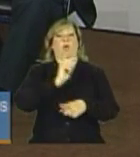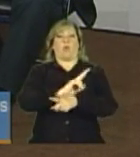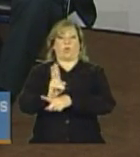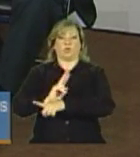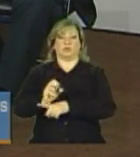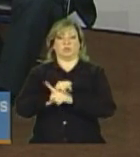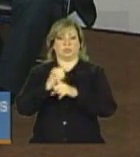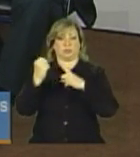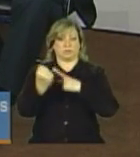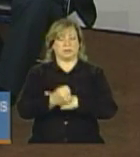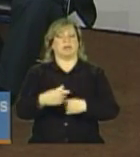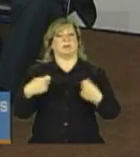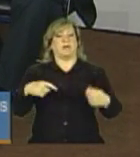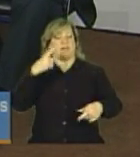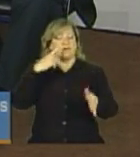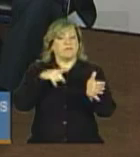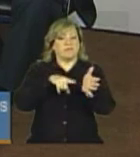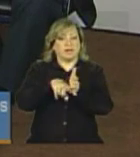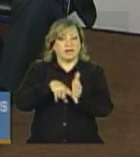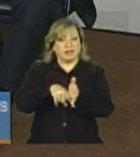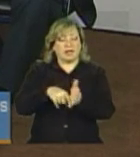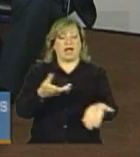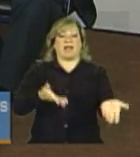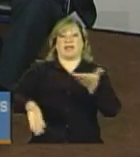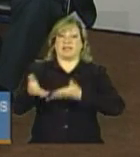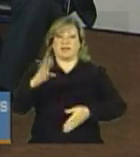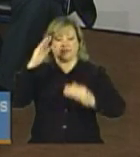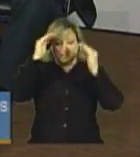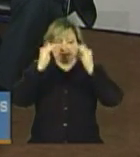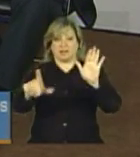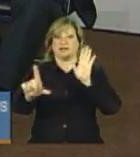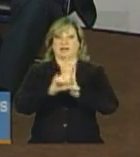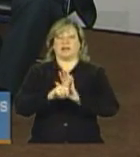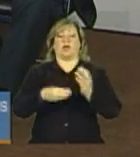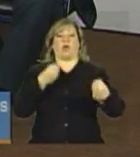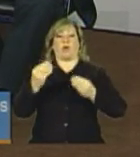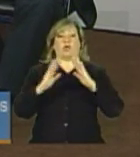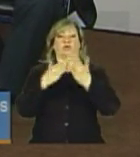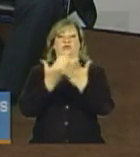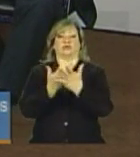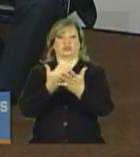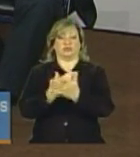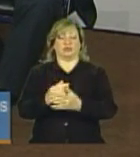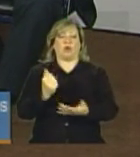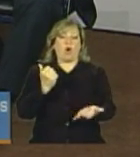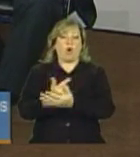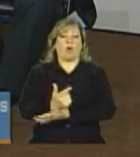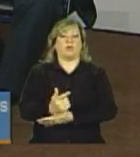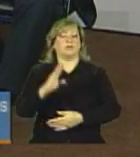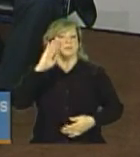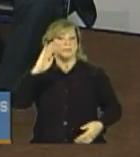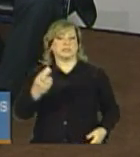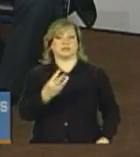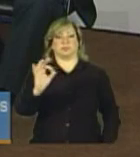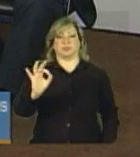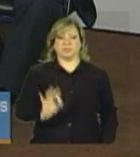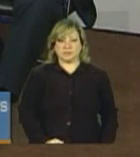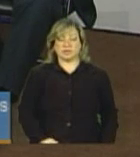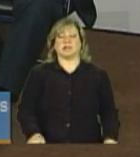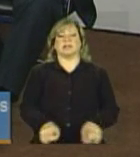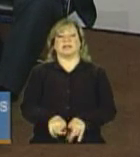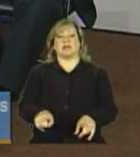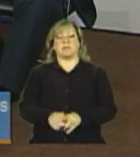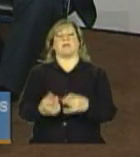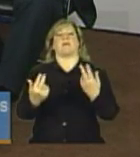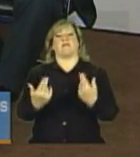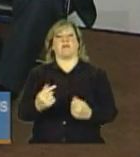social, como nós dissemos aqui, seja verificado o atendimento à lei da alimentação escolar de compras de no mínimo 30%, e da mesma